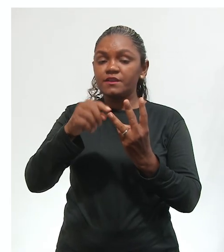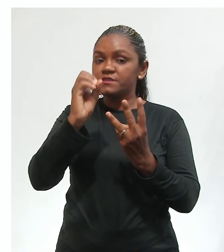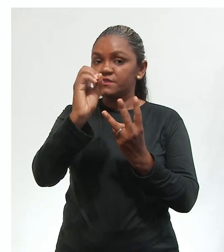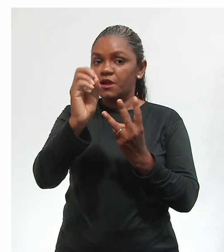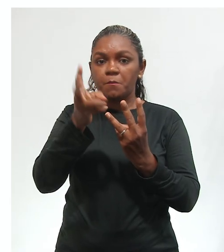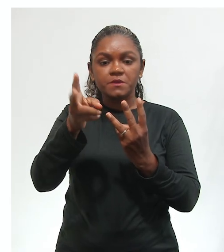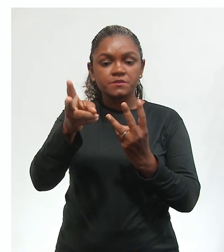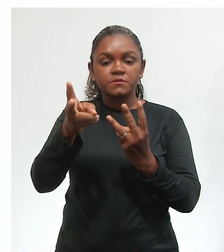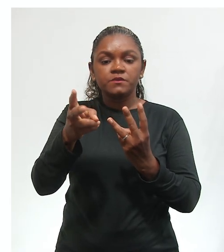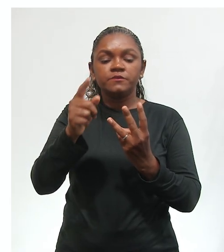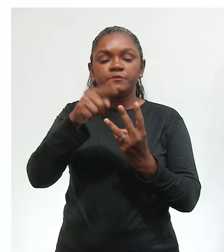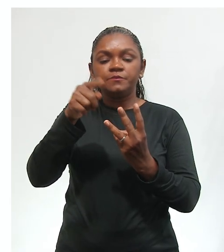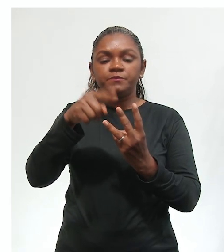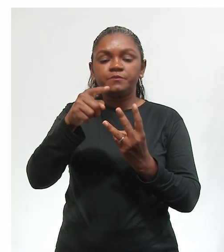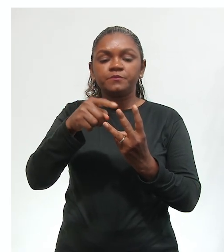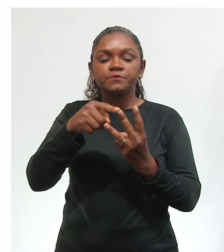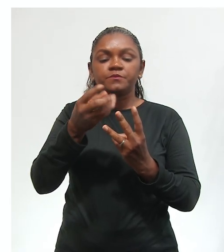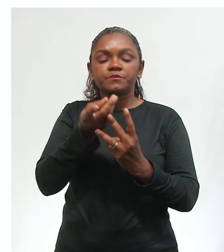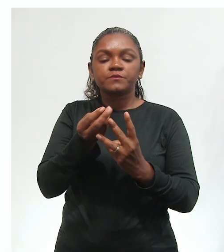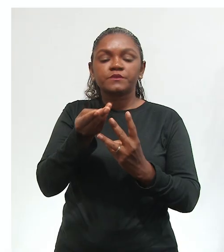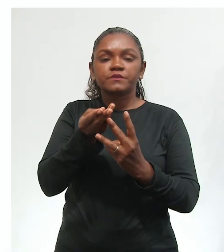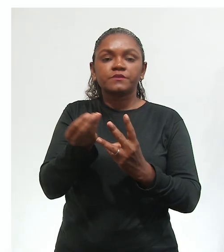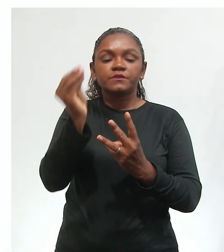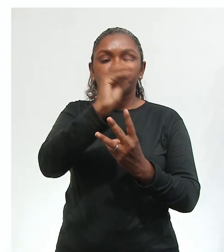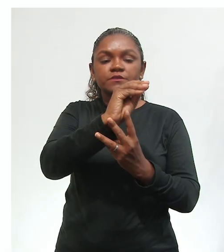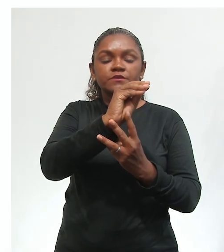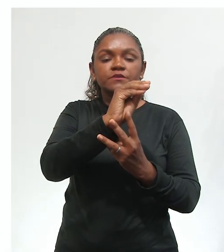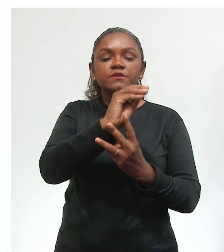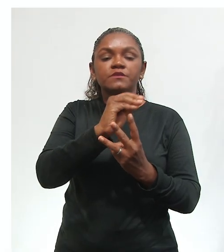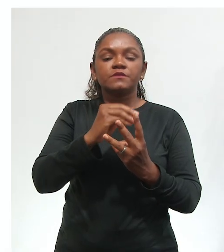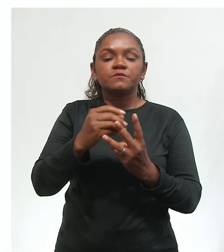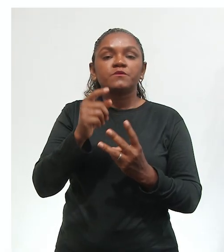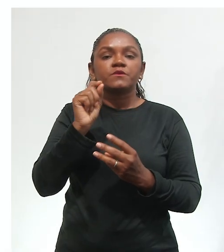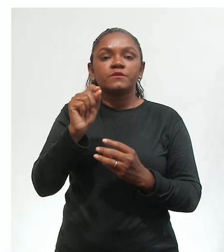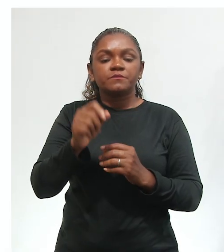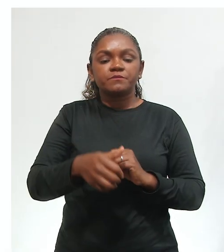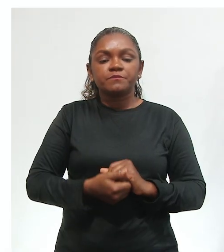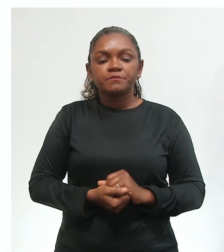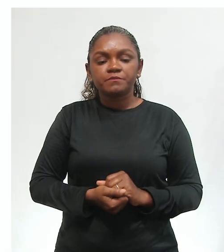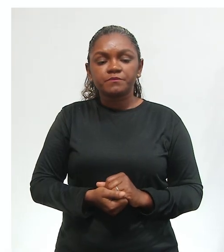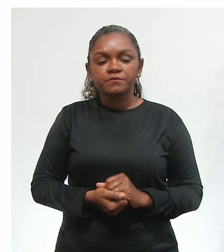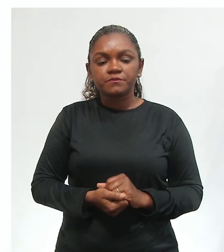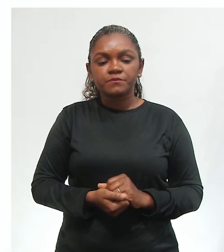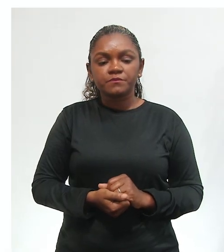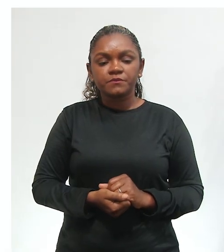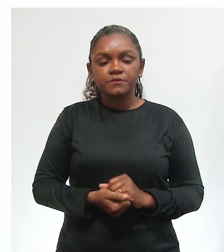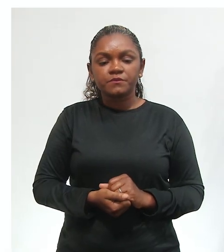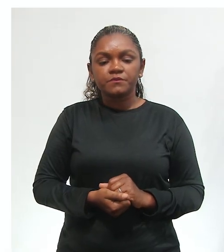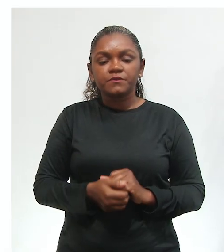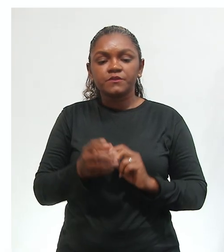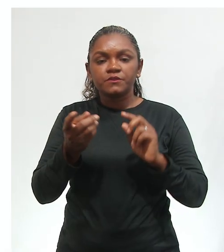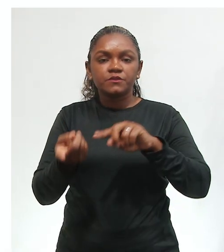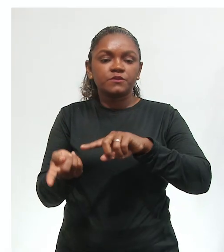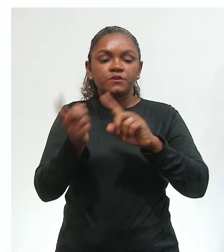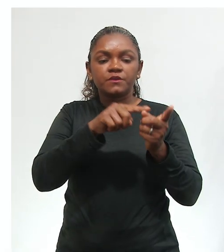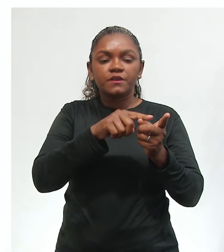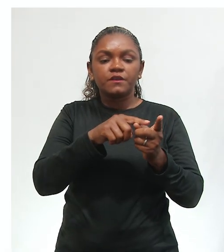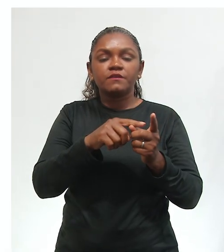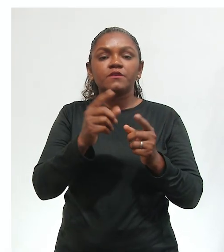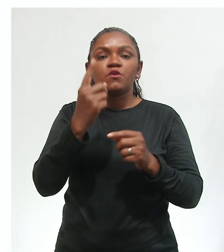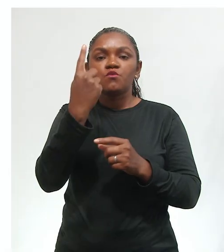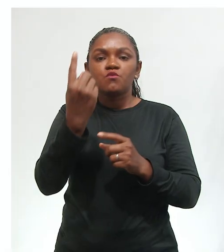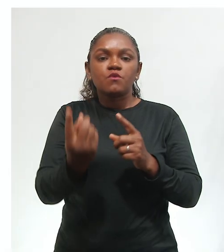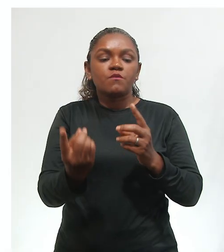E eu vou passar essas 10 dezenas como 1 centena. Então, 3 mais 1, 4.